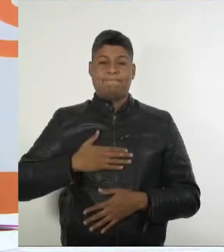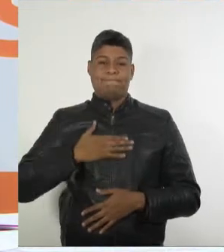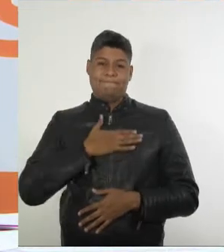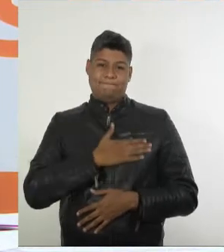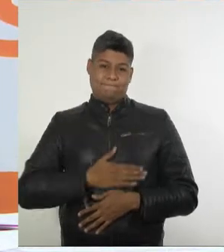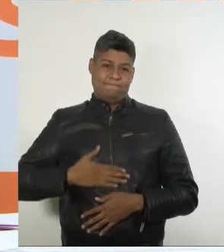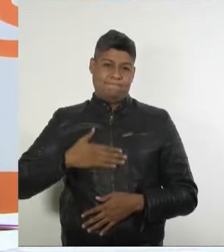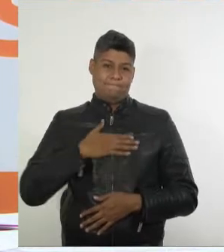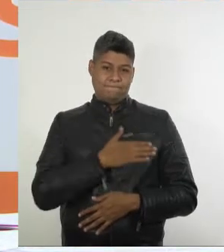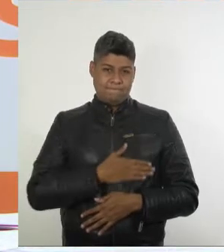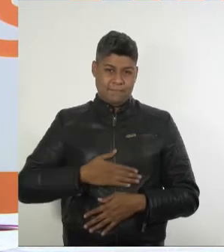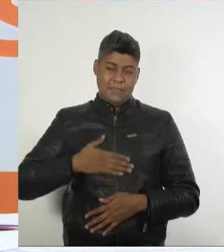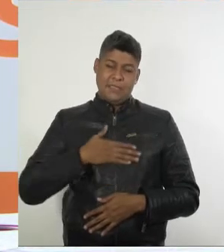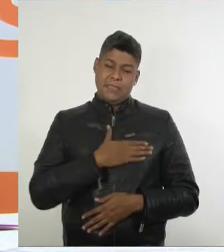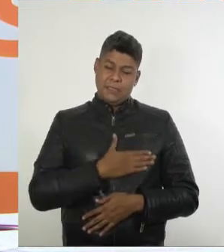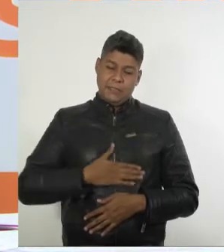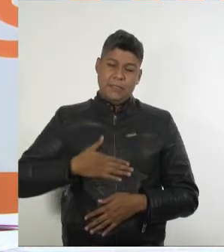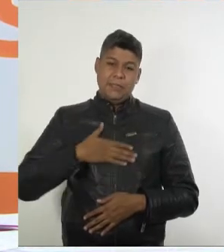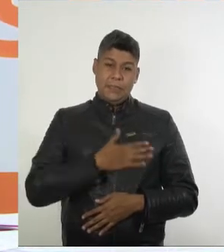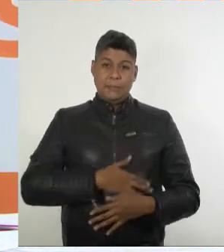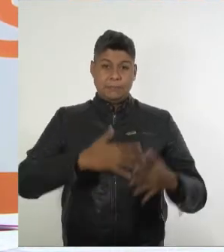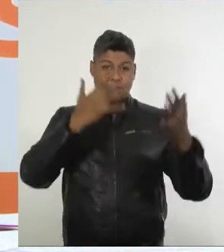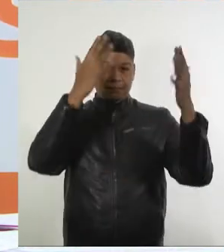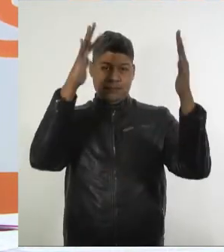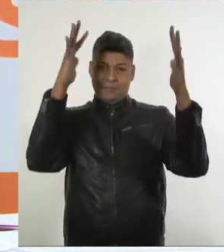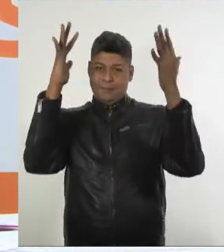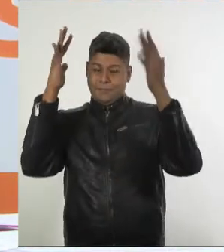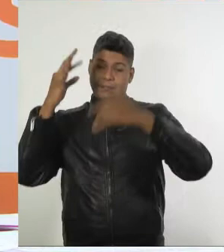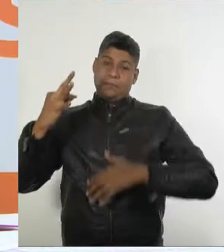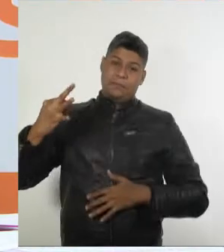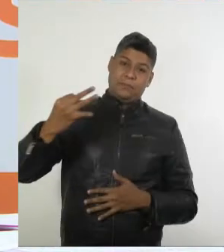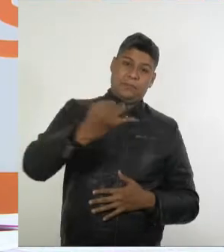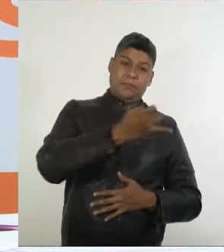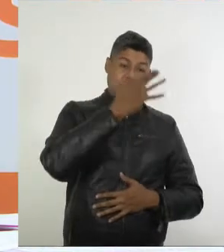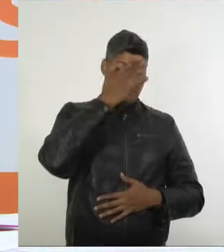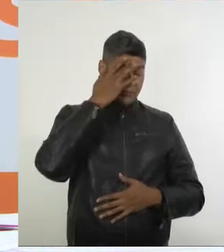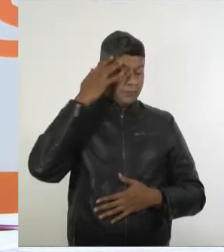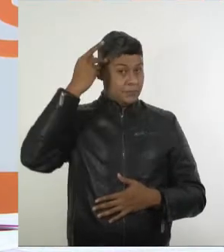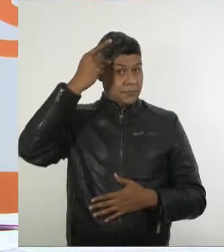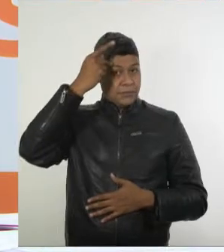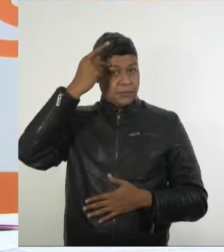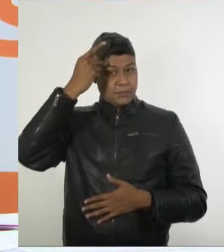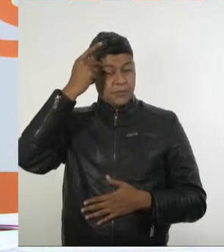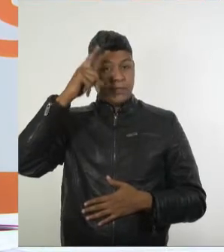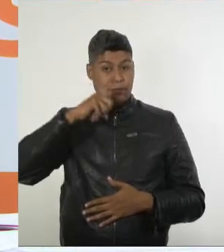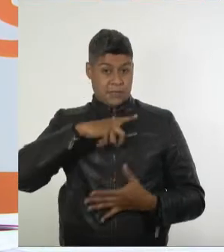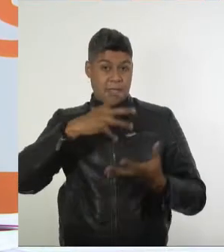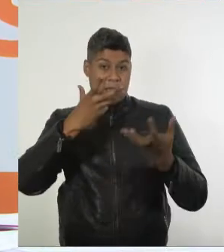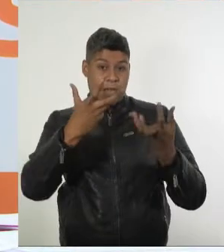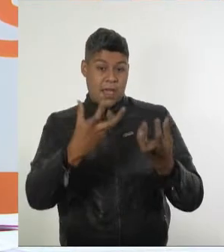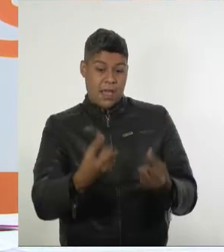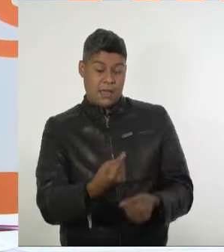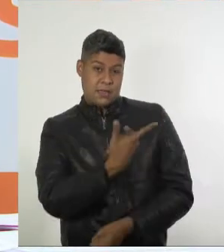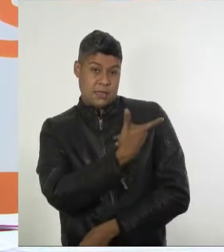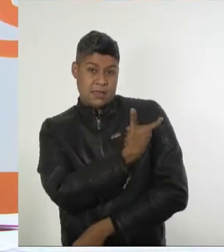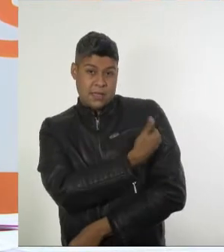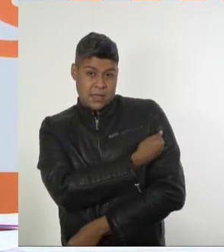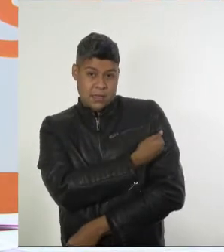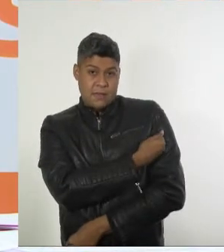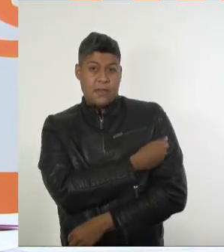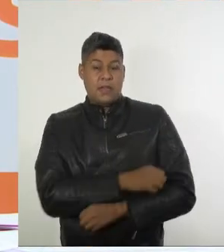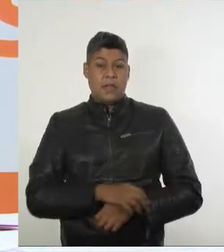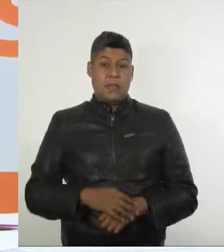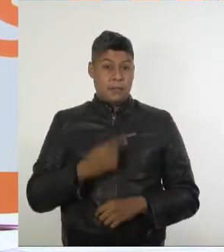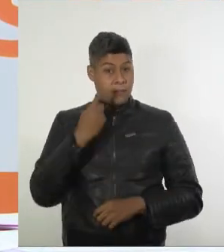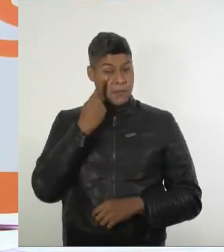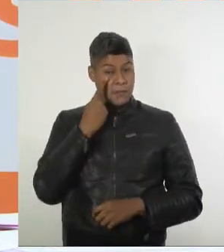alegria, e o nosso reconhecimento, nossos aplausos a toda a população de São Paulo que têm aderido à vacina, e vocês